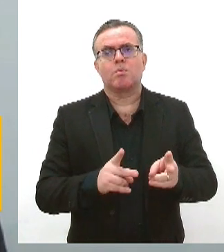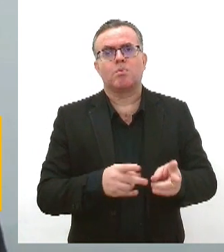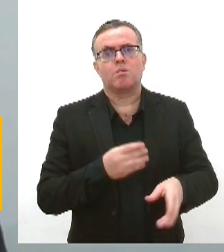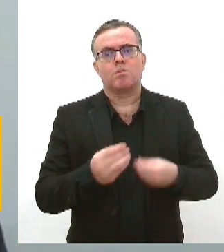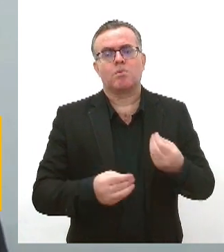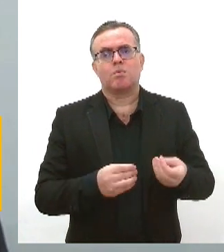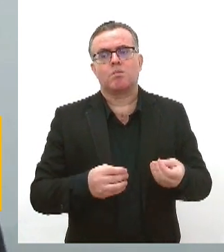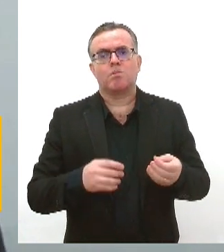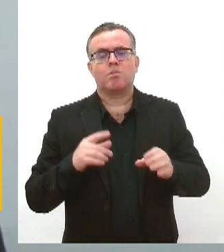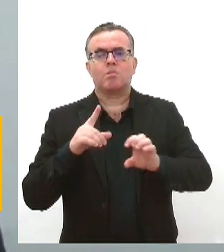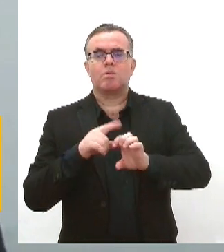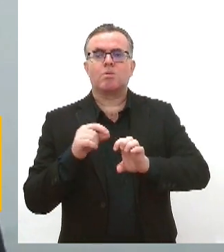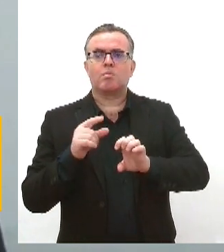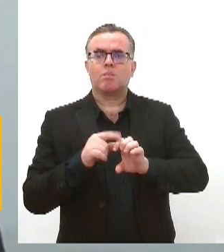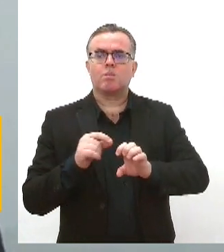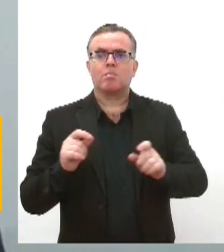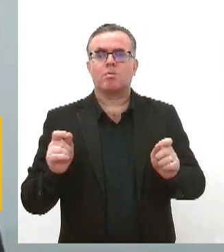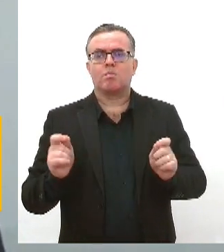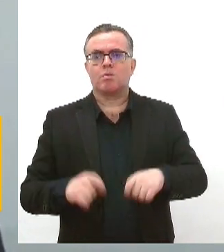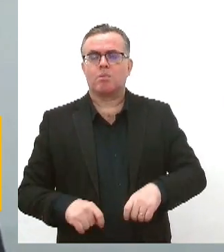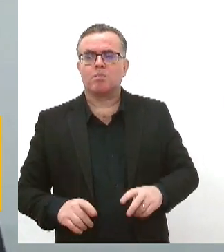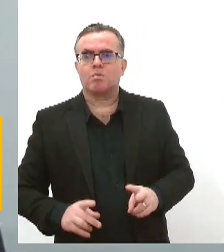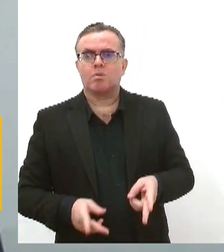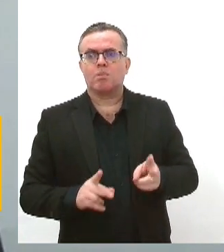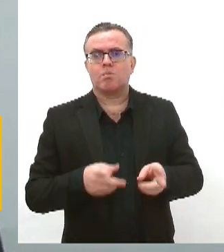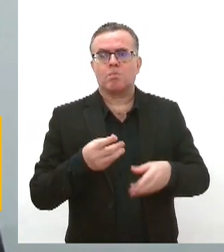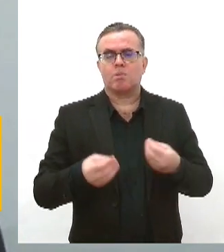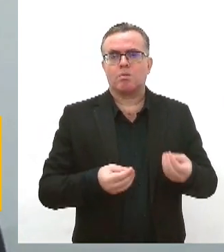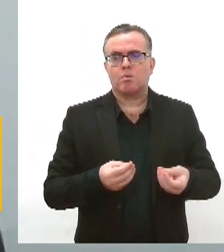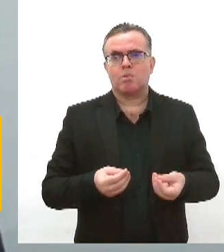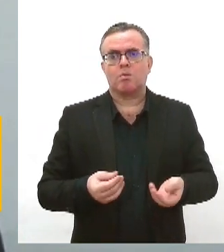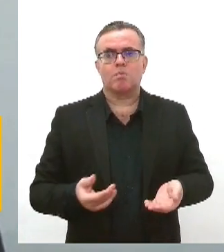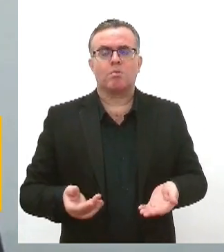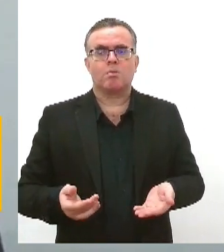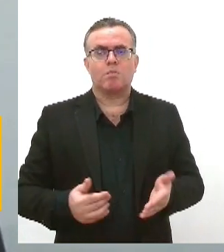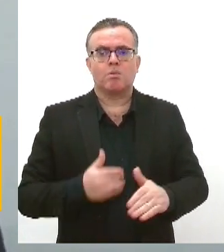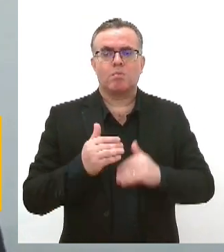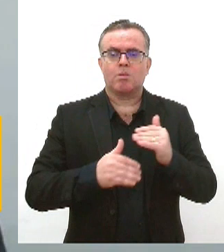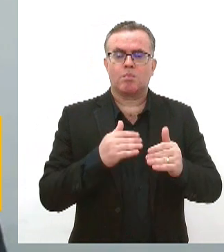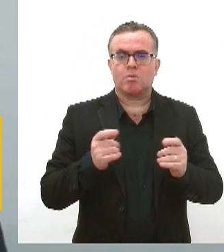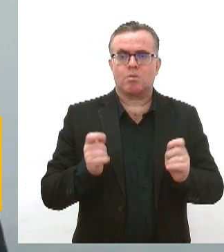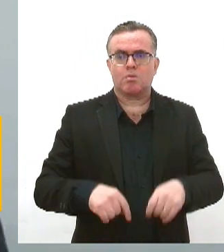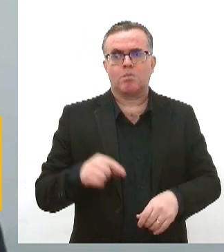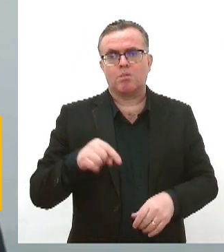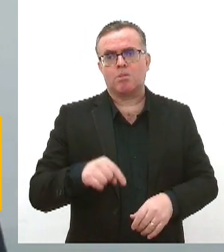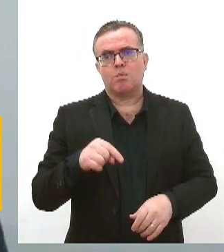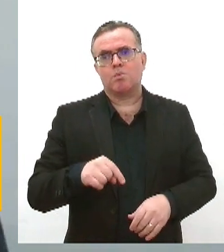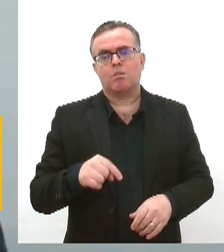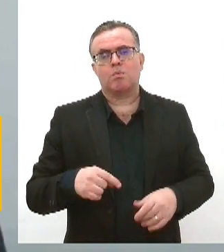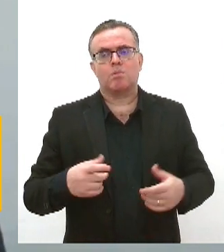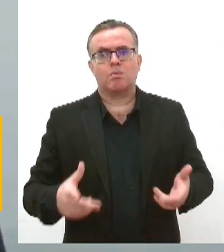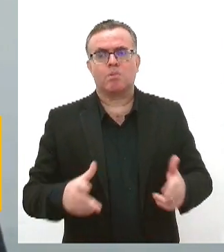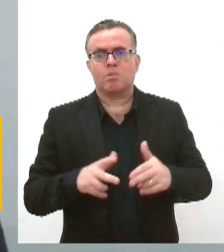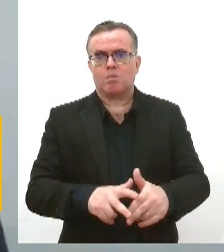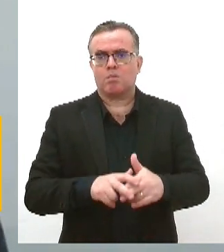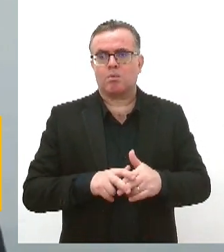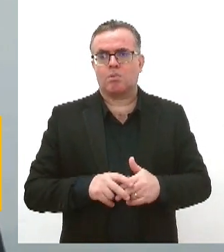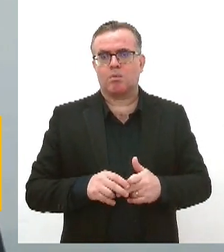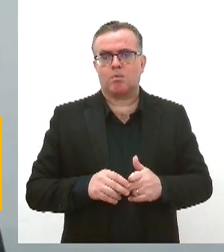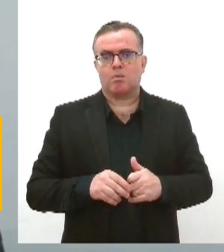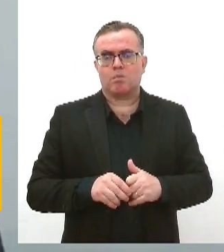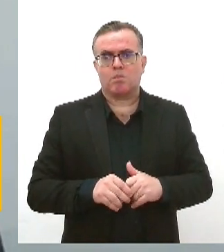empreendedorismo, e contribuir com o desenvolvimento dos nossos estados. Essa é a função da UNALE, apoiar